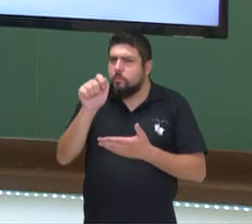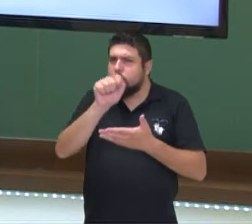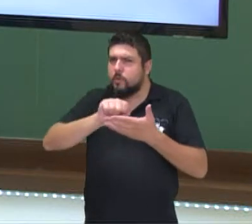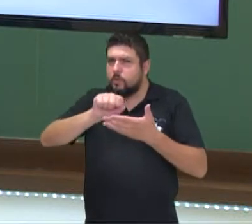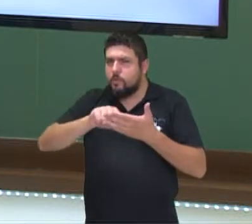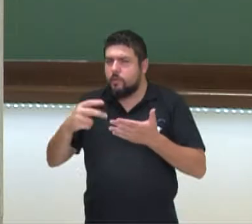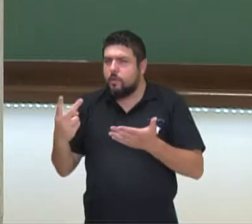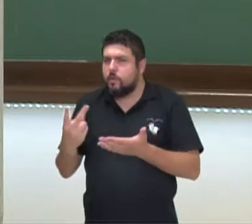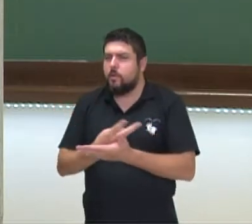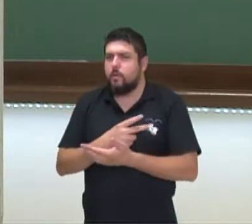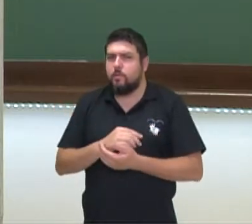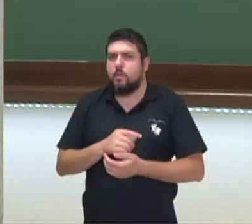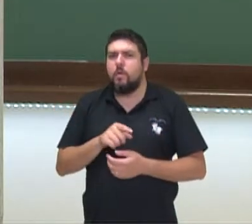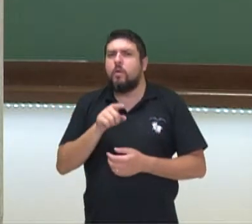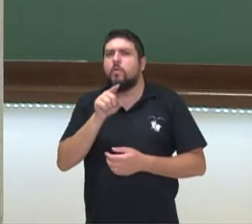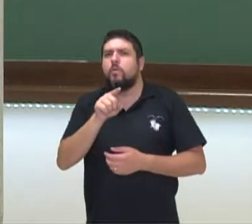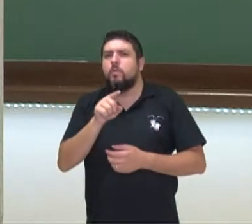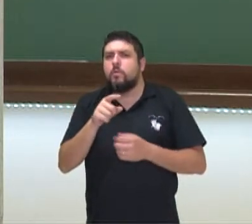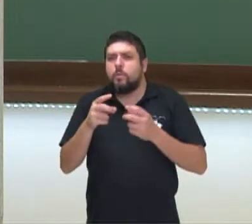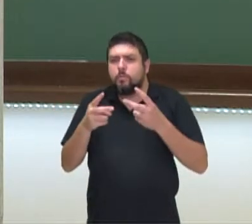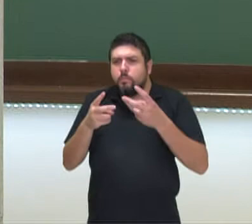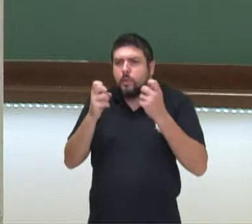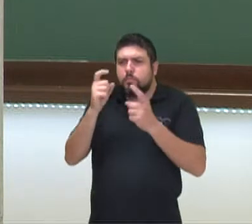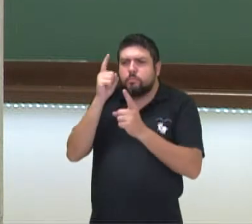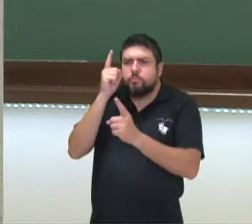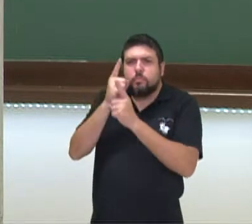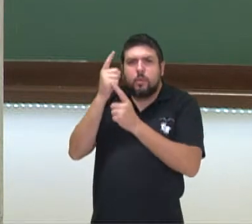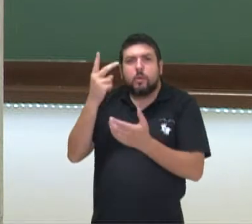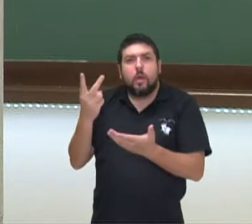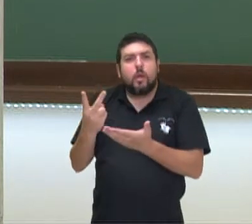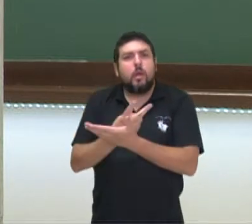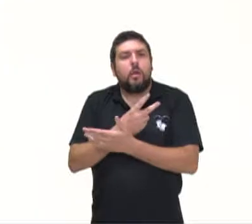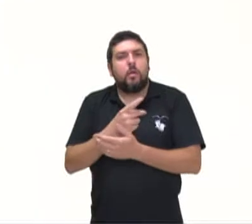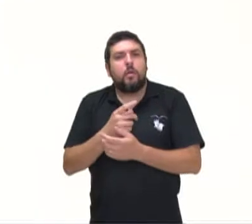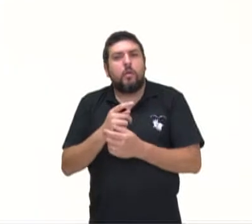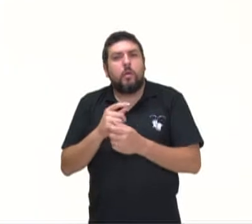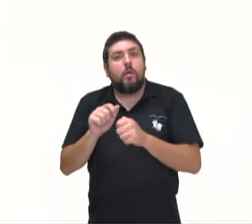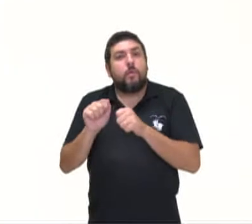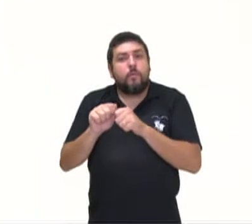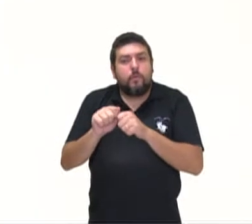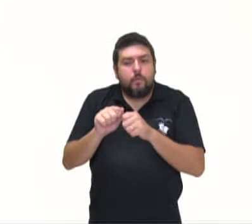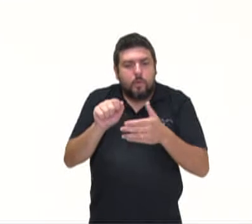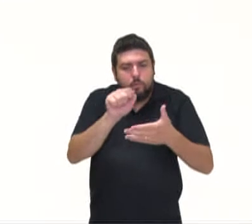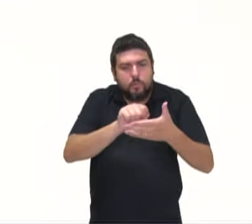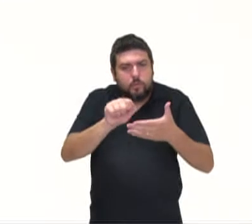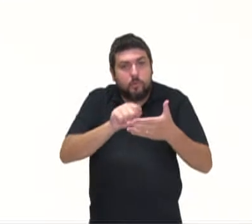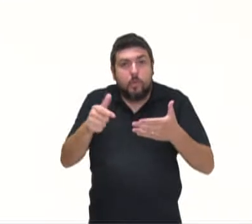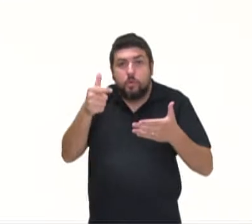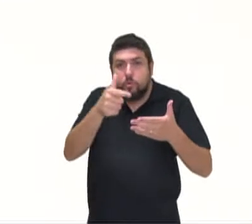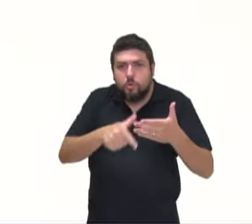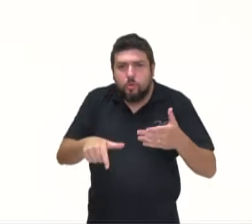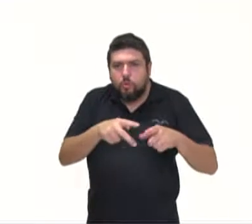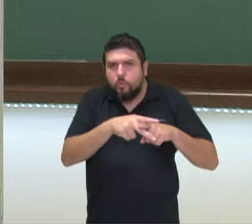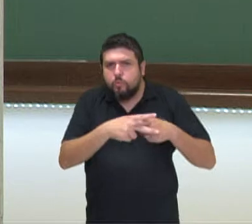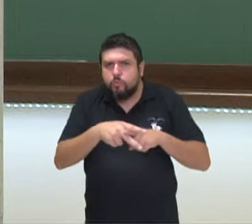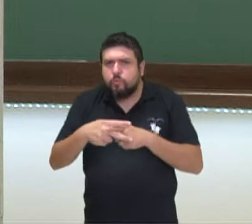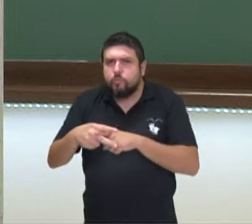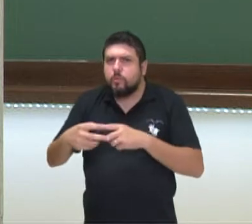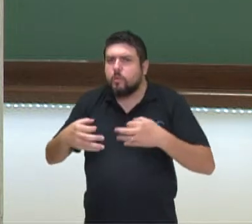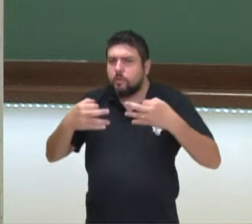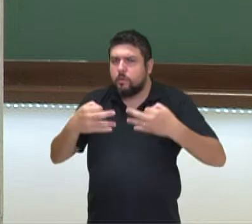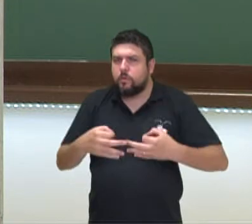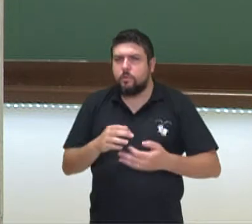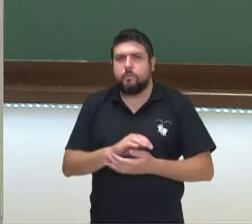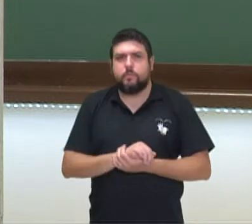errada. Identifique esses erros na frase e reescreva para que a frase fique correta. Qual é a